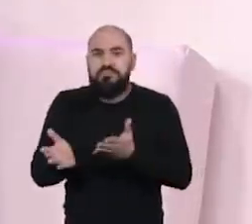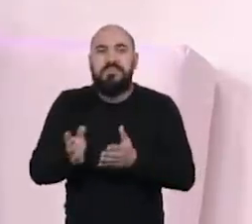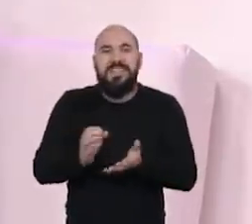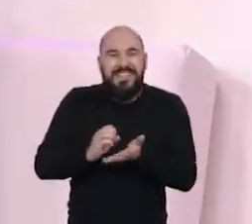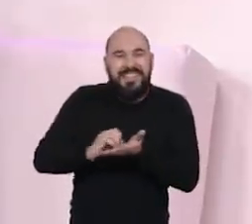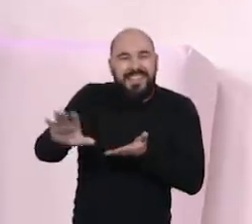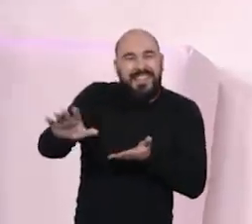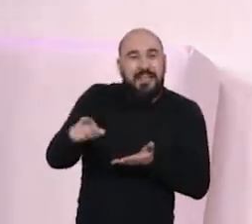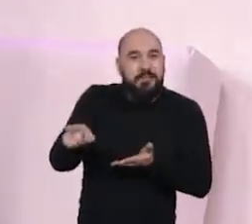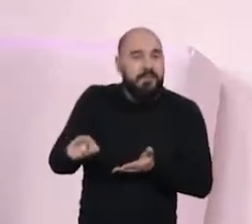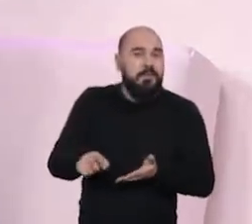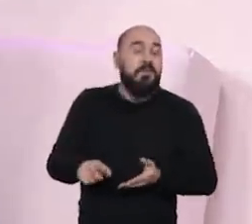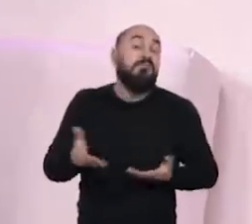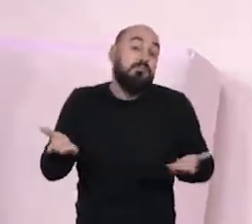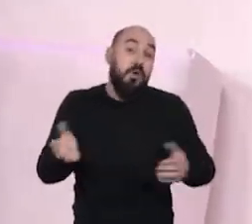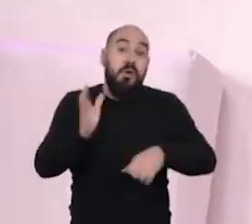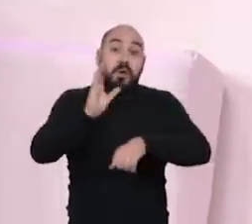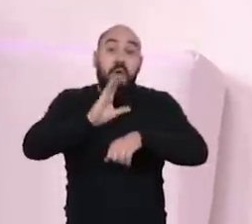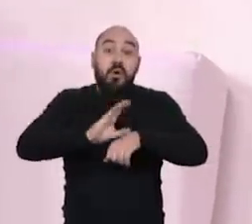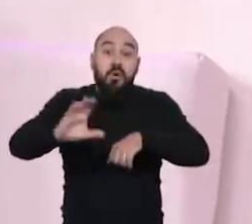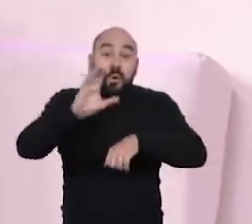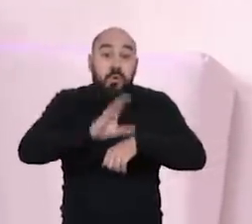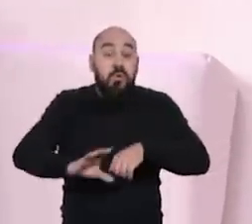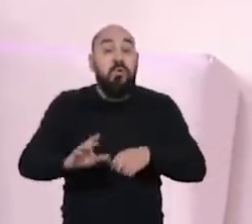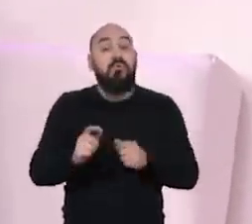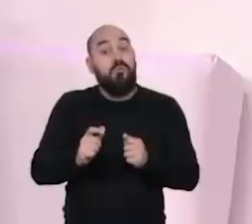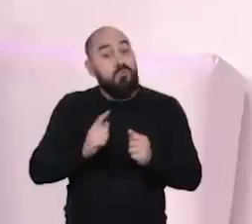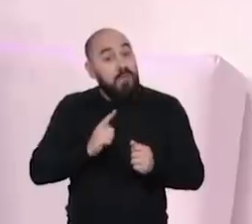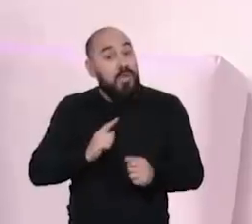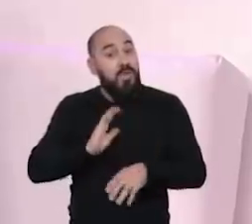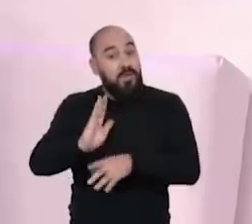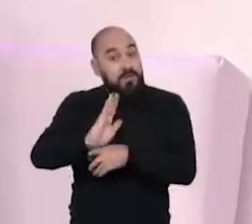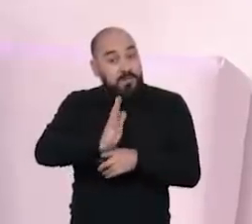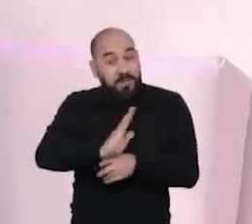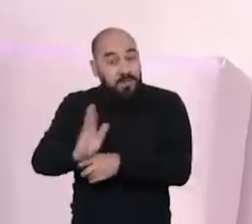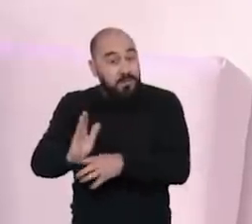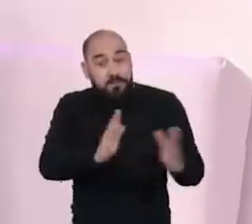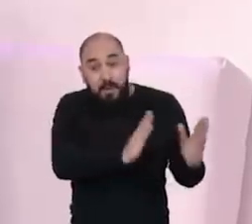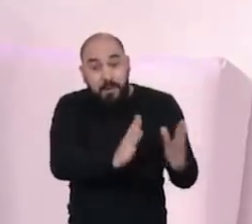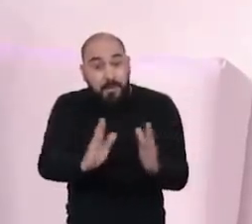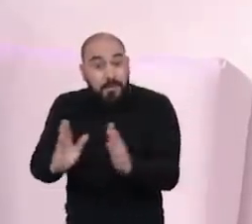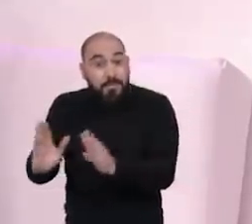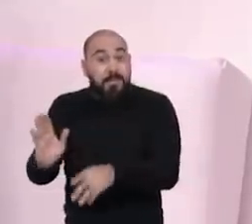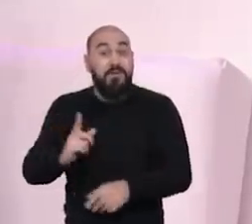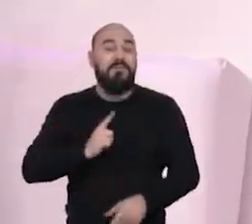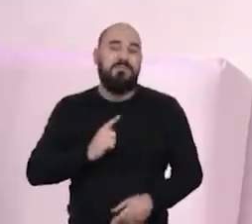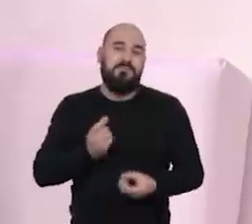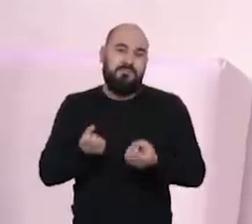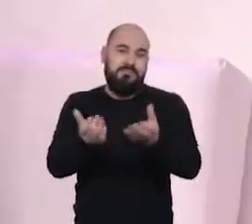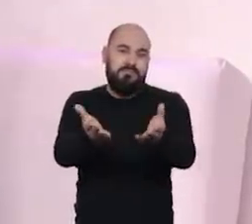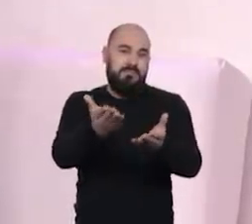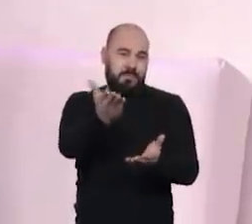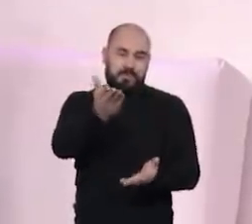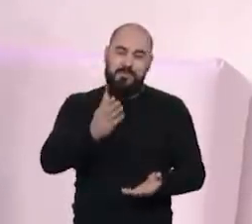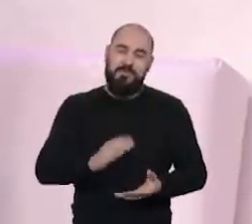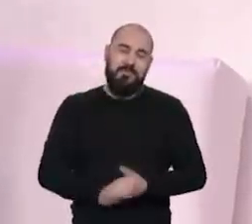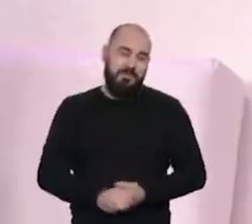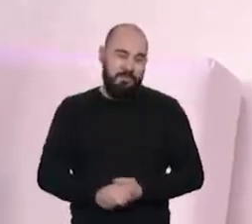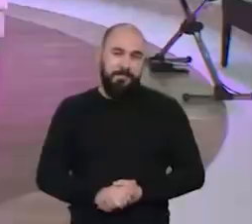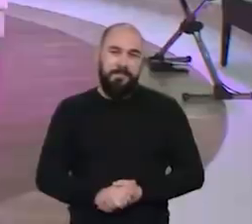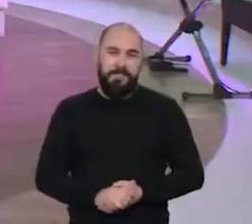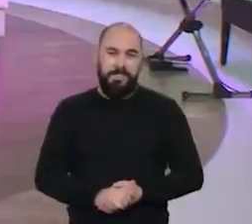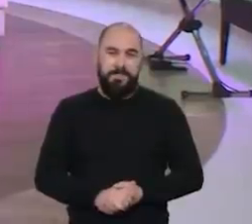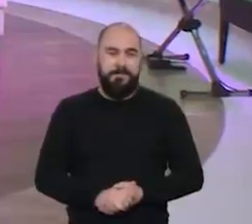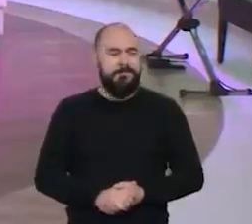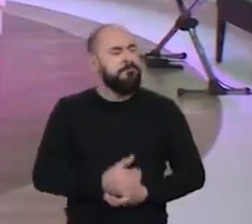que nós gravamos com tanto carinho para você está à sua disposição e vai fazer muita diferença para você e para as pessoas a quem você ama. Muito